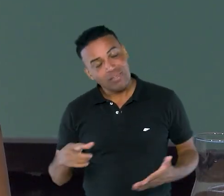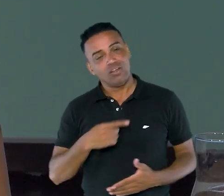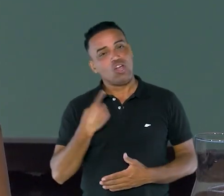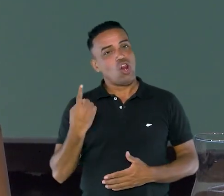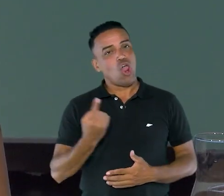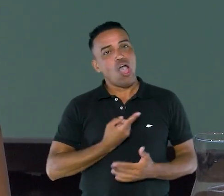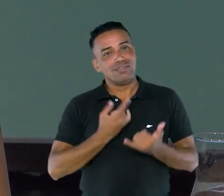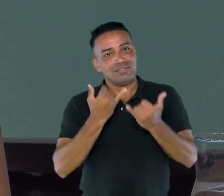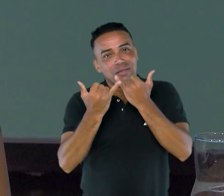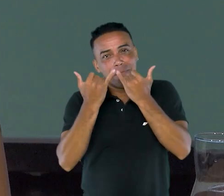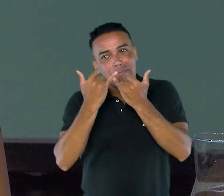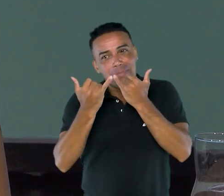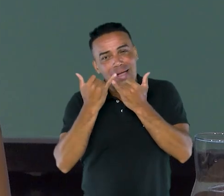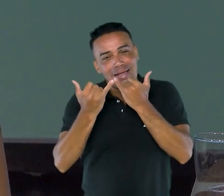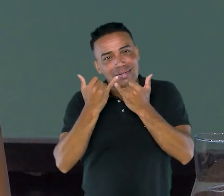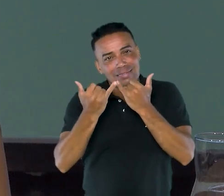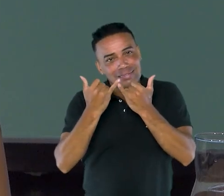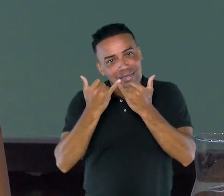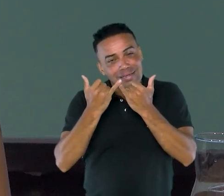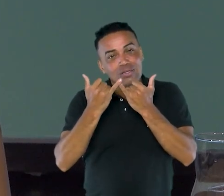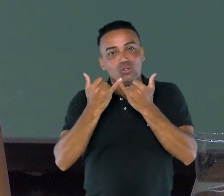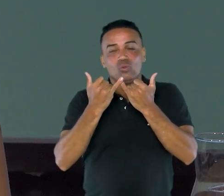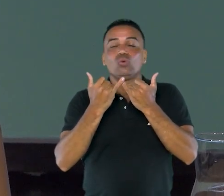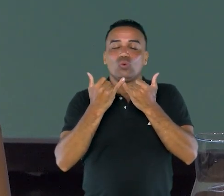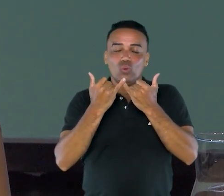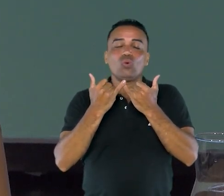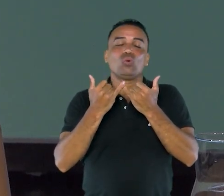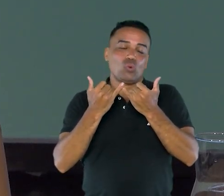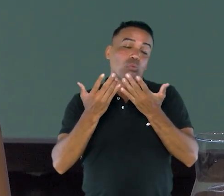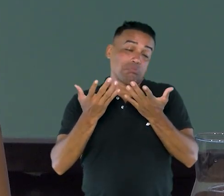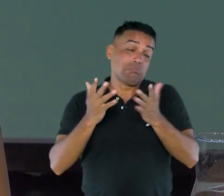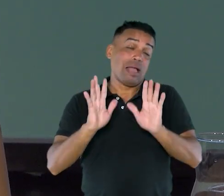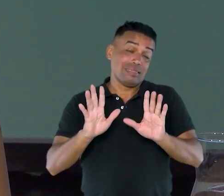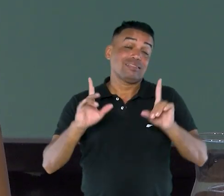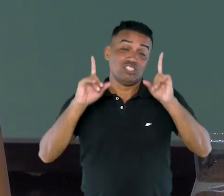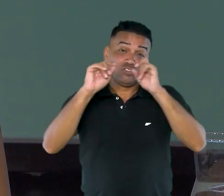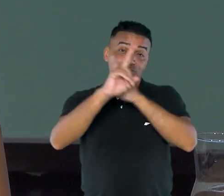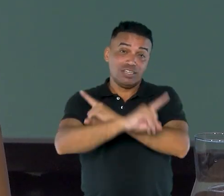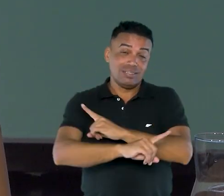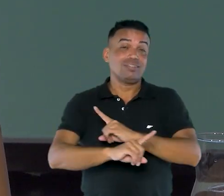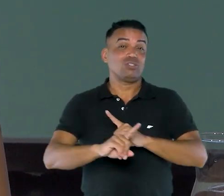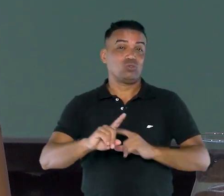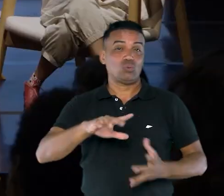bem mais parecido do que a gente gostaria. E está difícil.